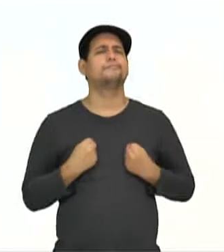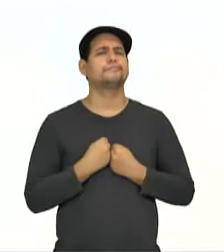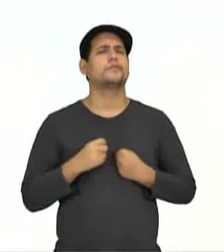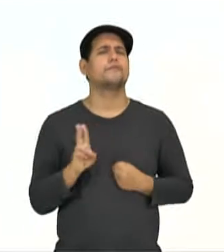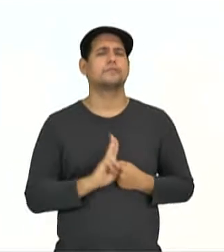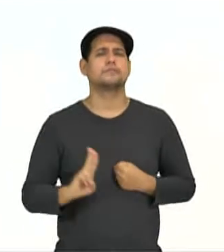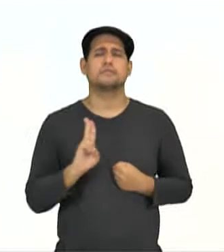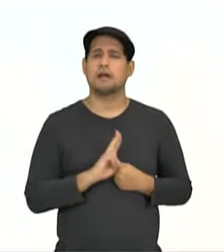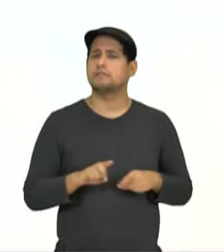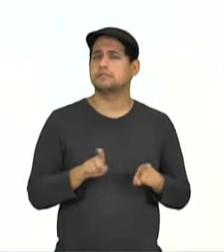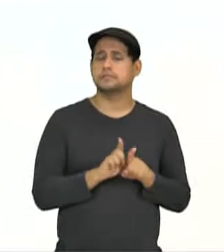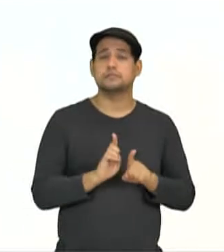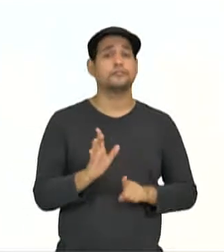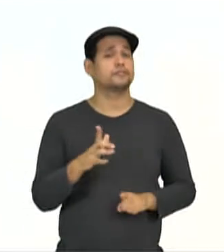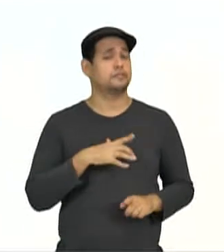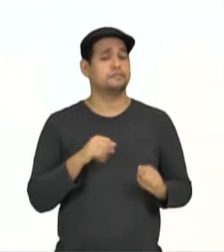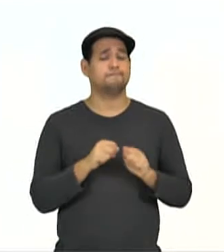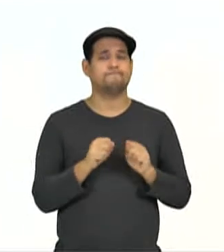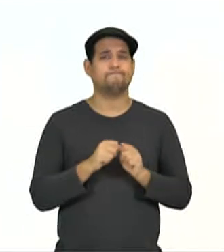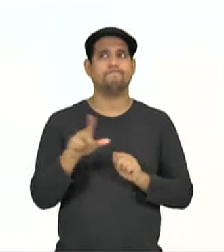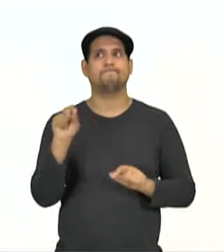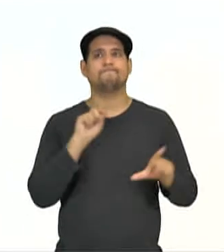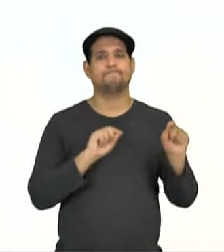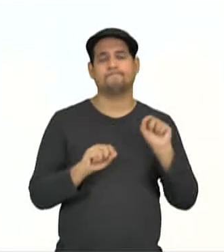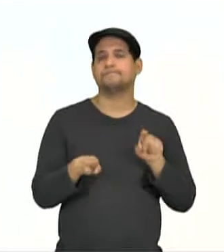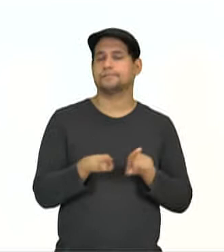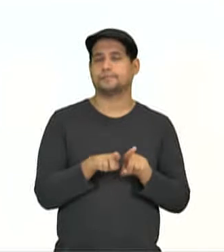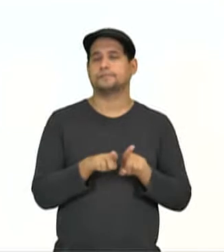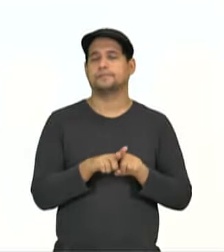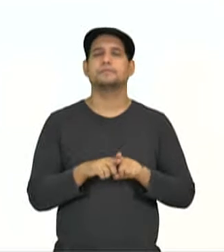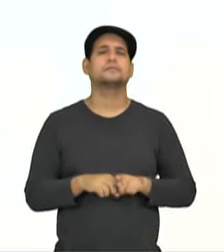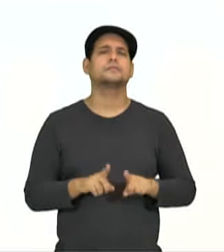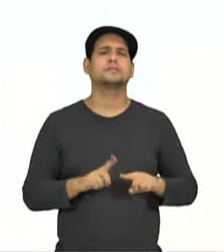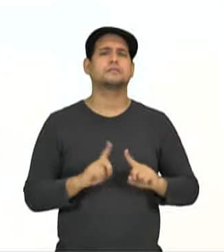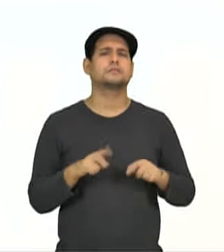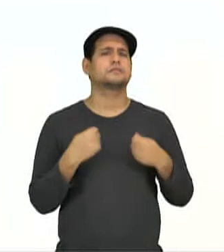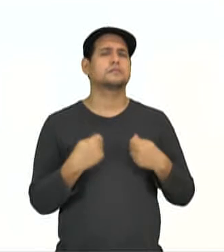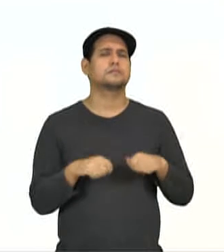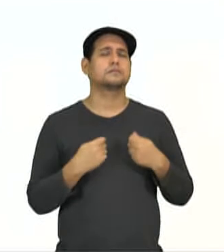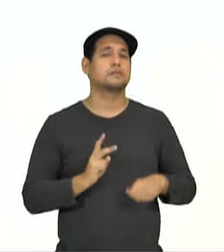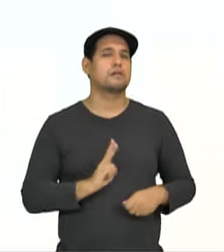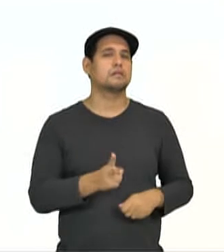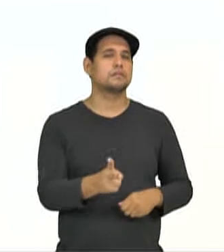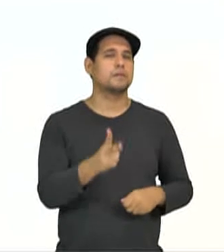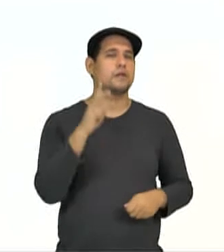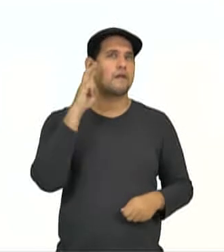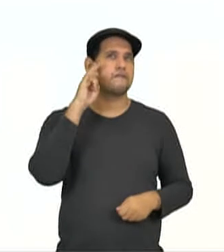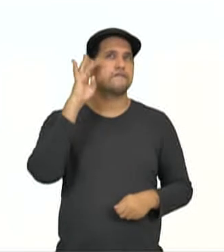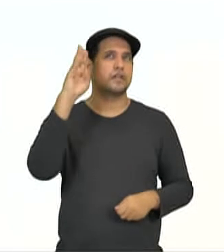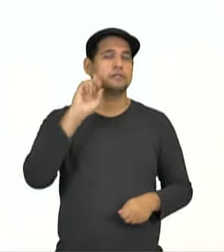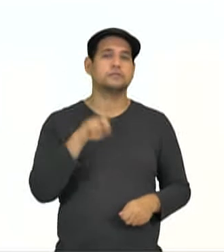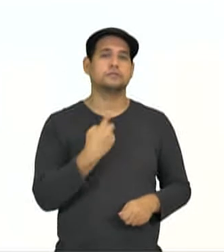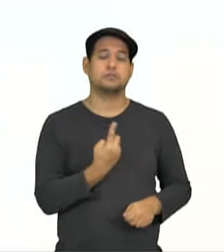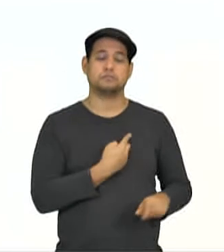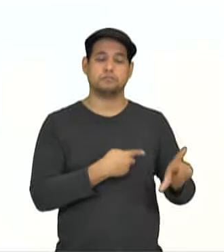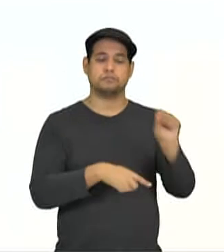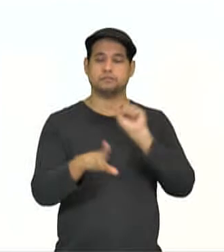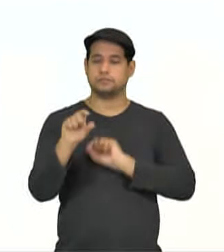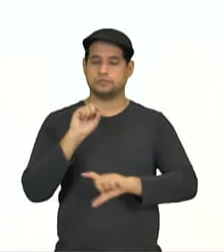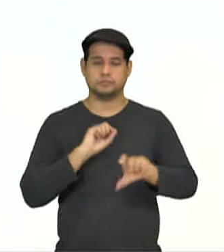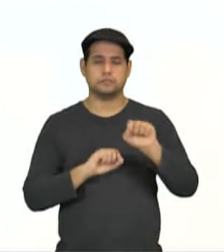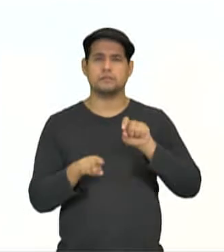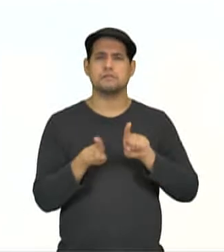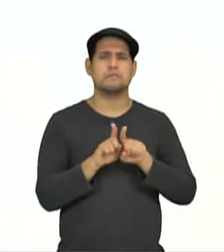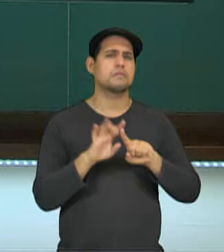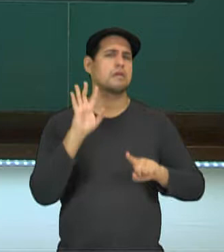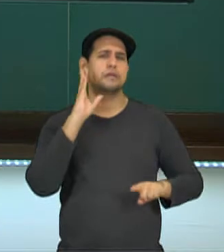colocar hoje, né? Então eu já estou ali fazendo uma tomada de decisões. Então a gente deve sempre refletir sobre as nossas escolhas, né?